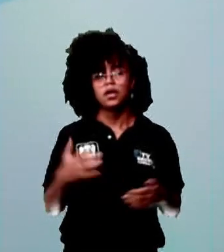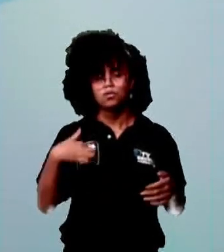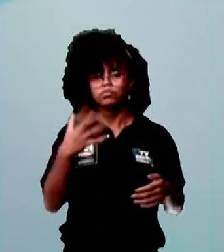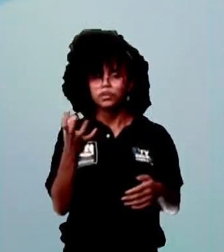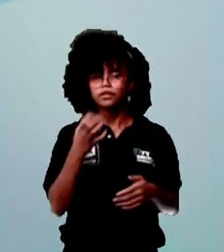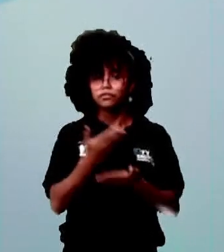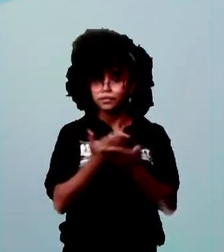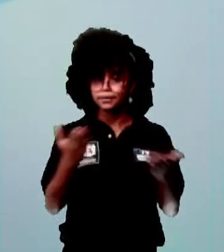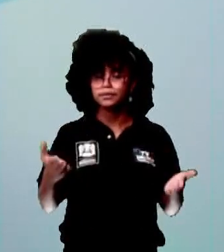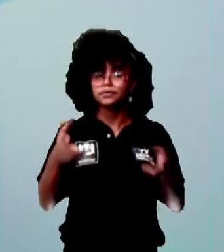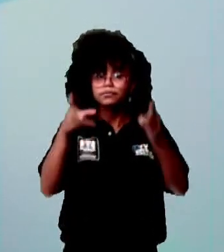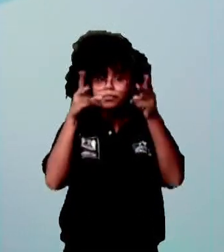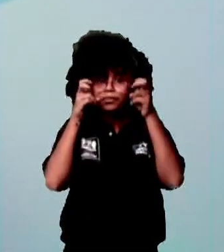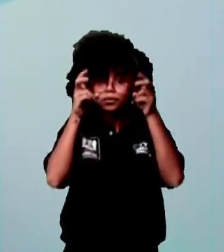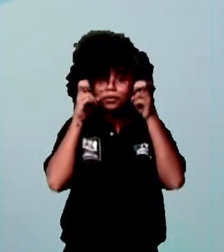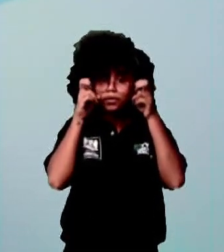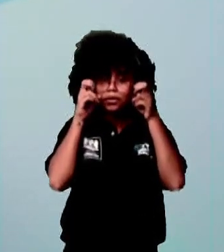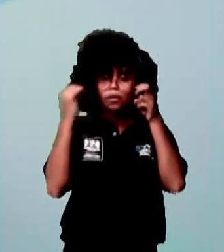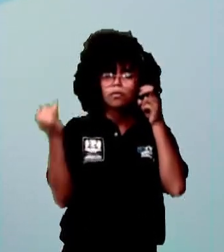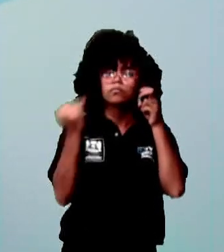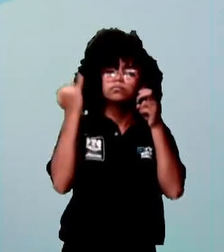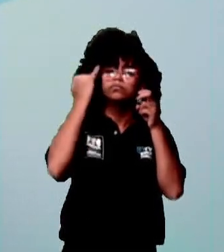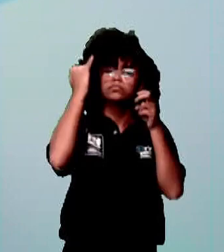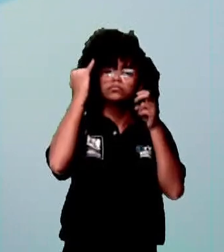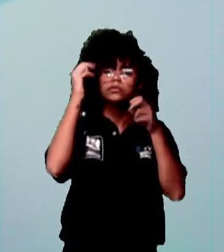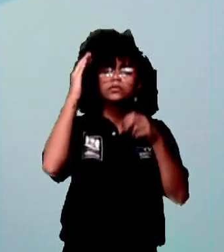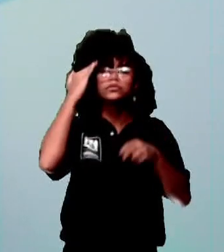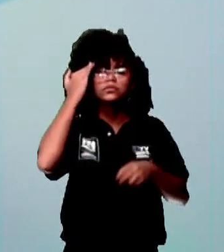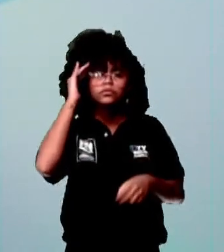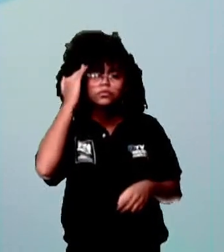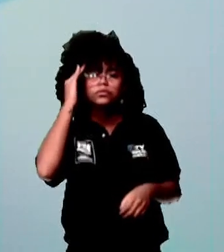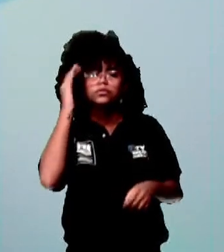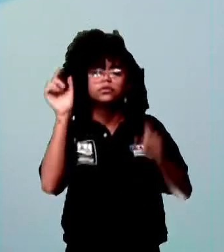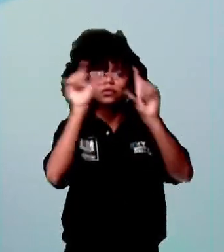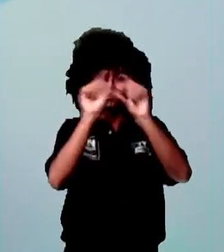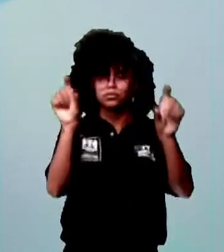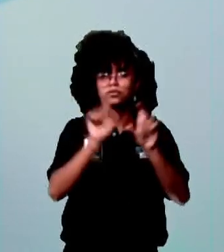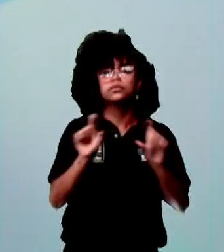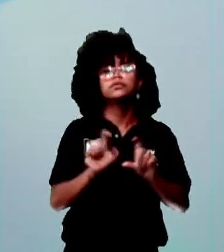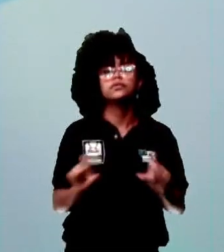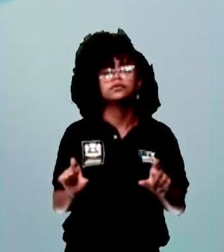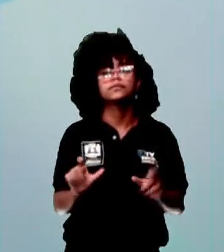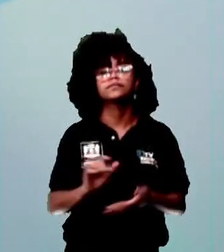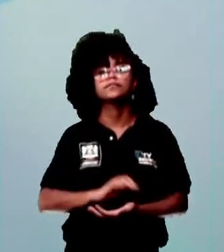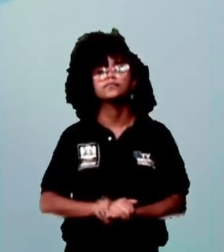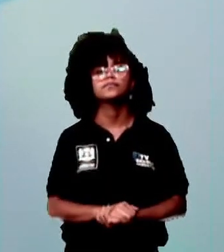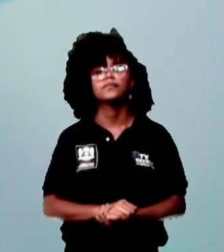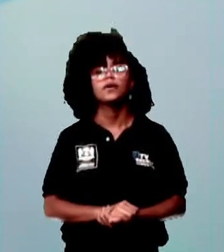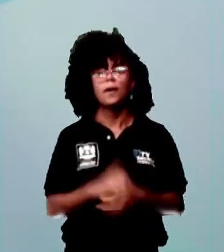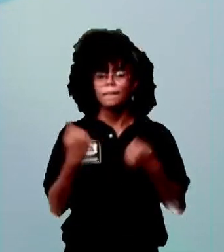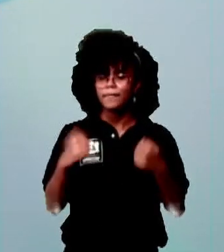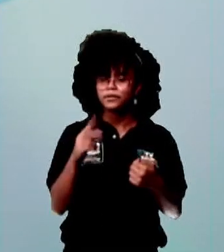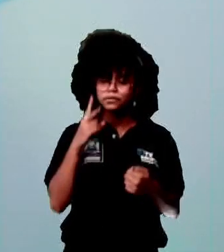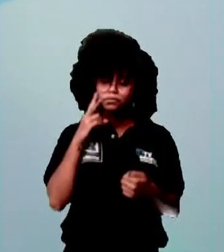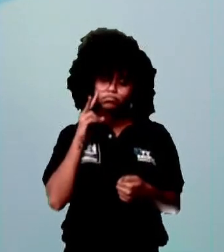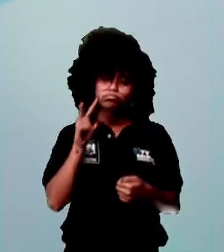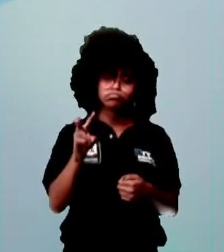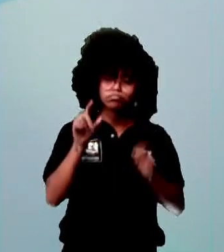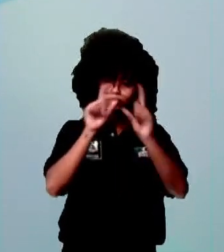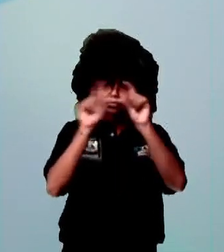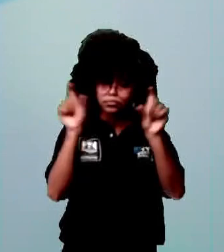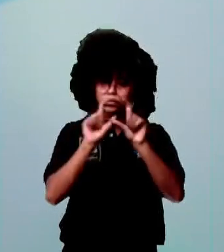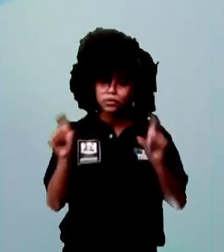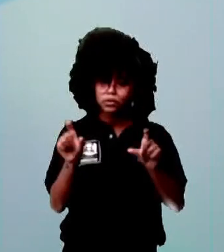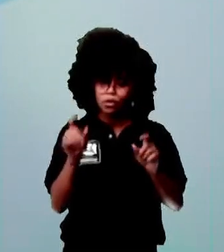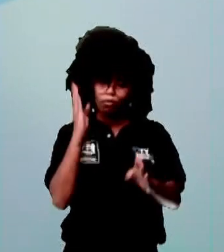que a importância de compreender a tirinha como um todo. Nós precisamos olhar para a tirinha e observar todos os